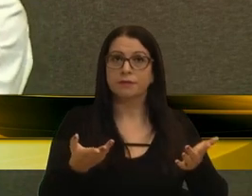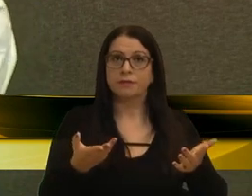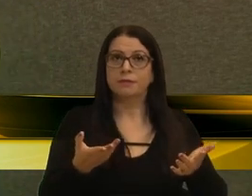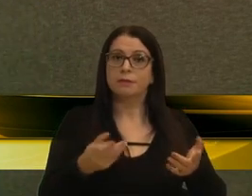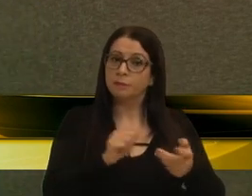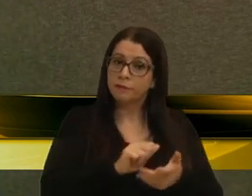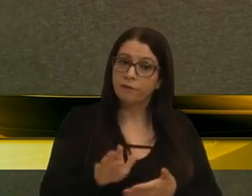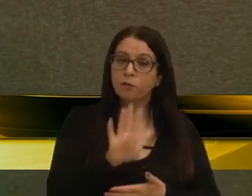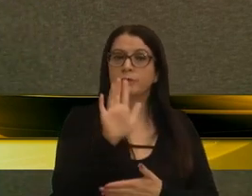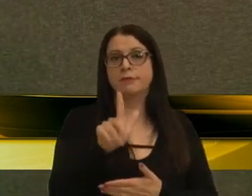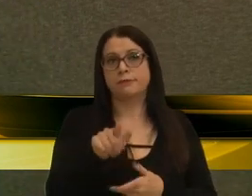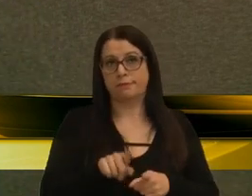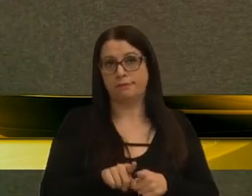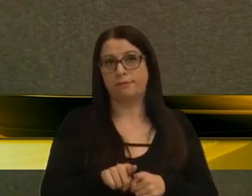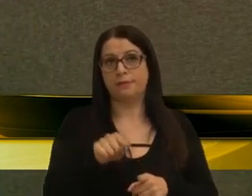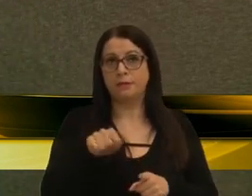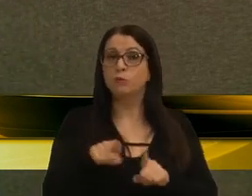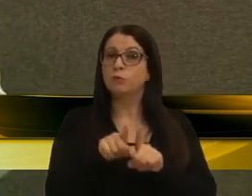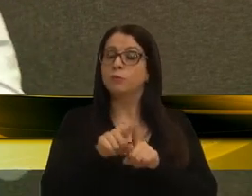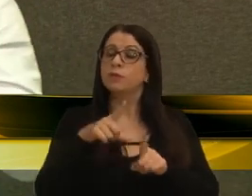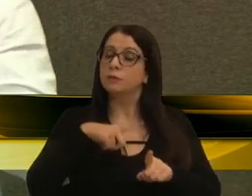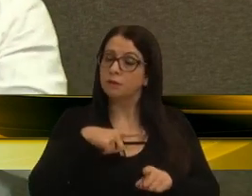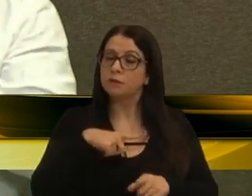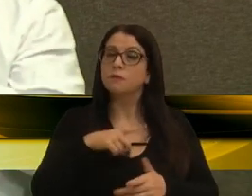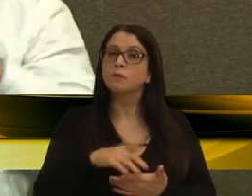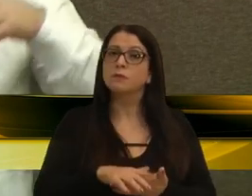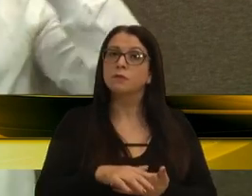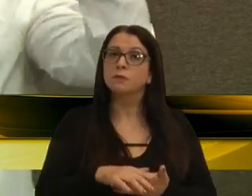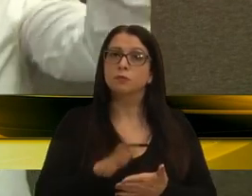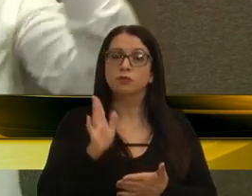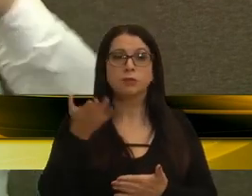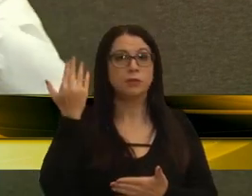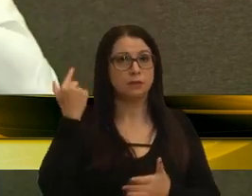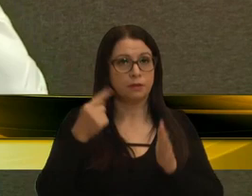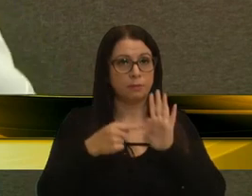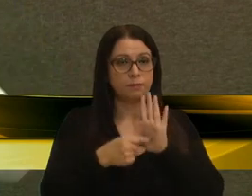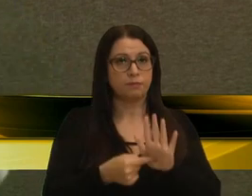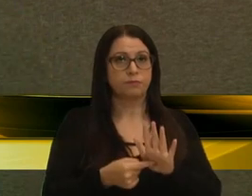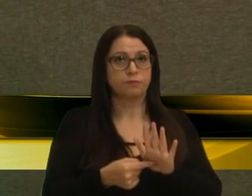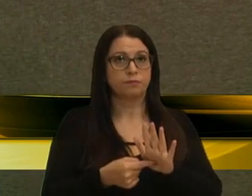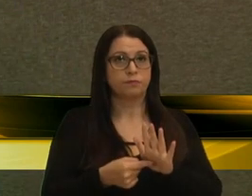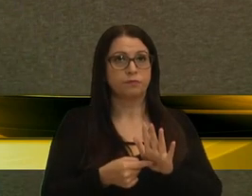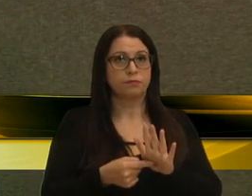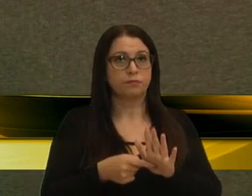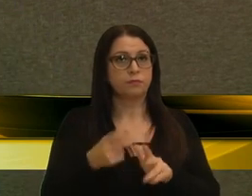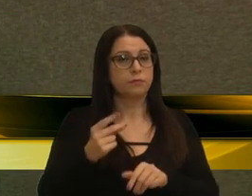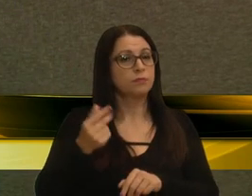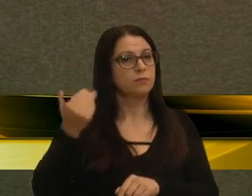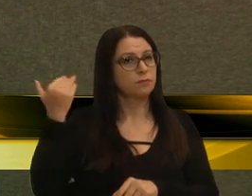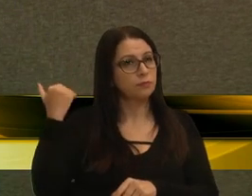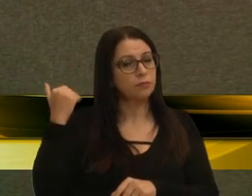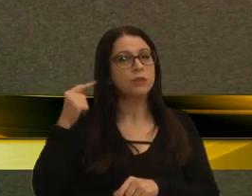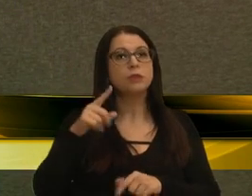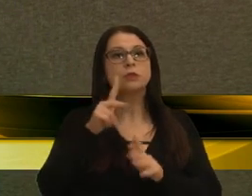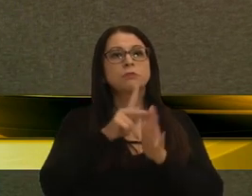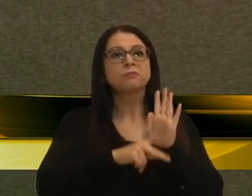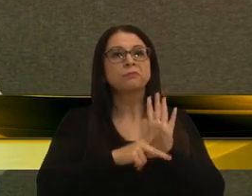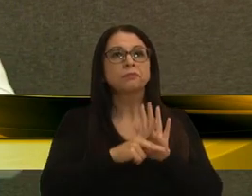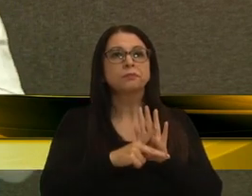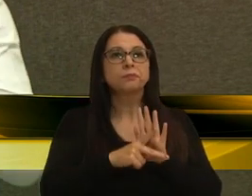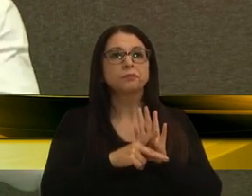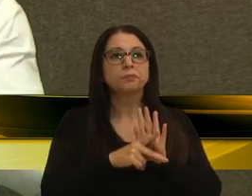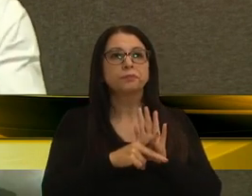valorizada aliás eu tenho também como já apresentei em outros tempos um projeto